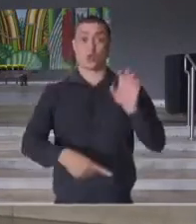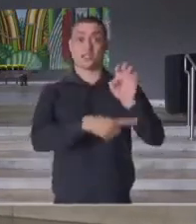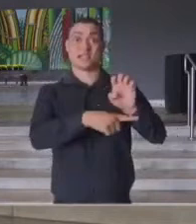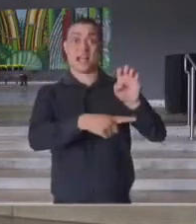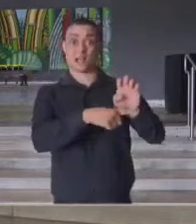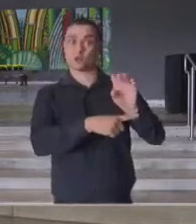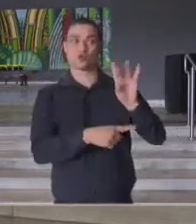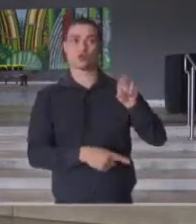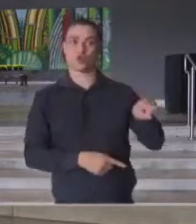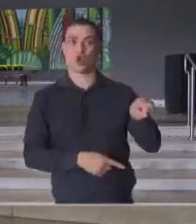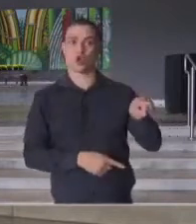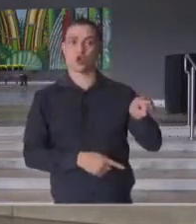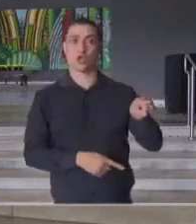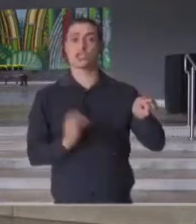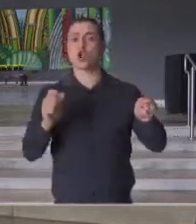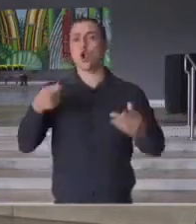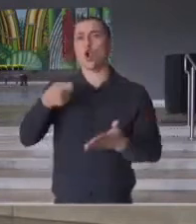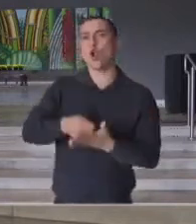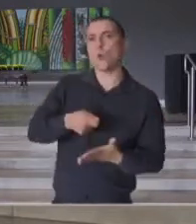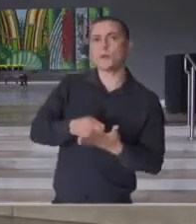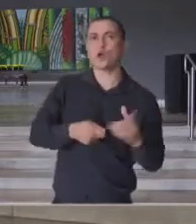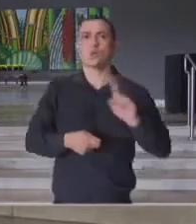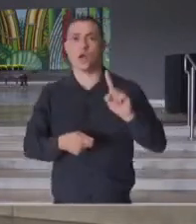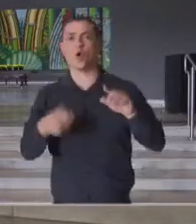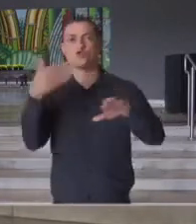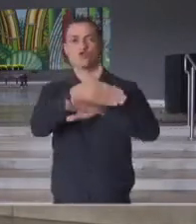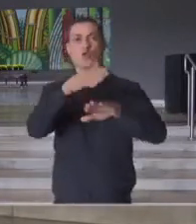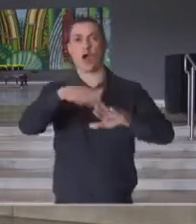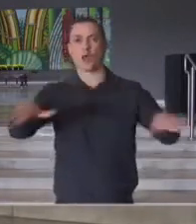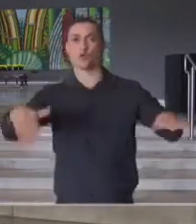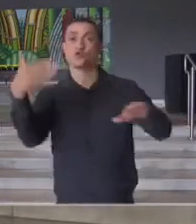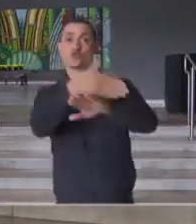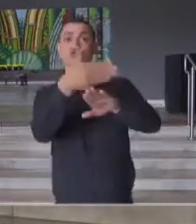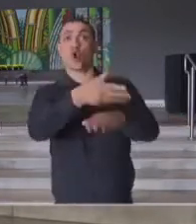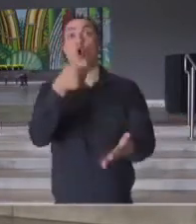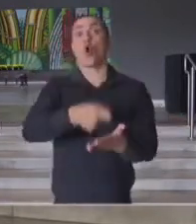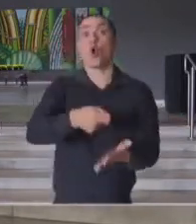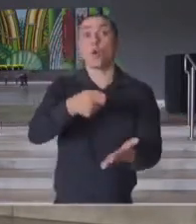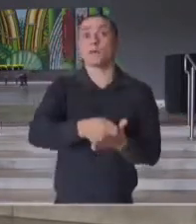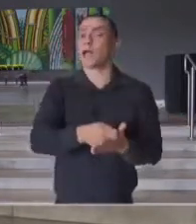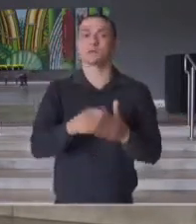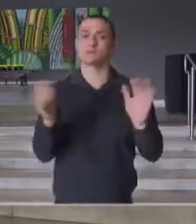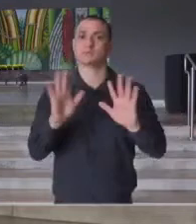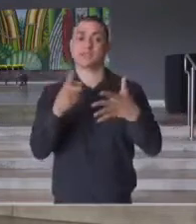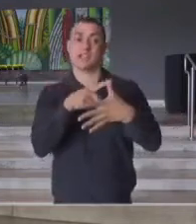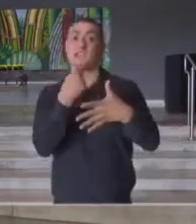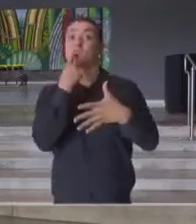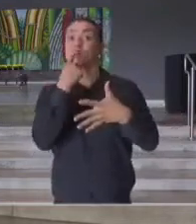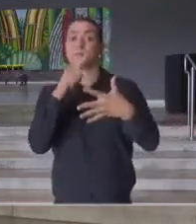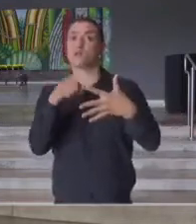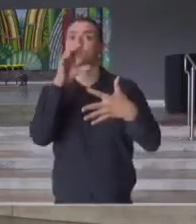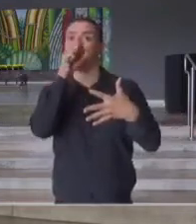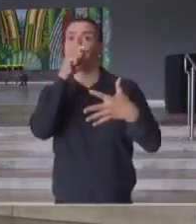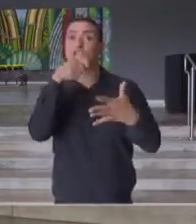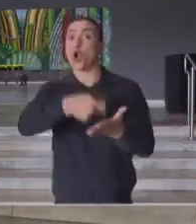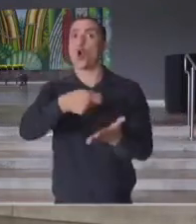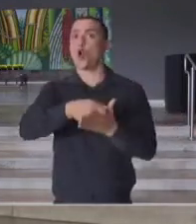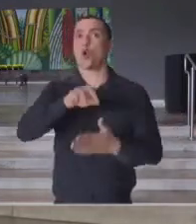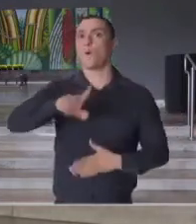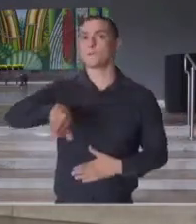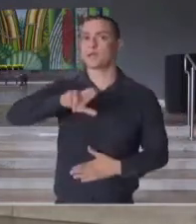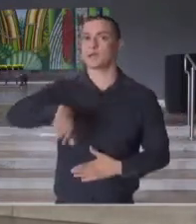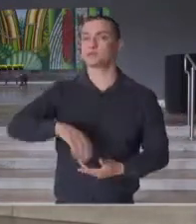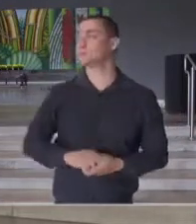uma regra da obrigatoriedade em relação à frequência dos alunos na bandeira vermelha e na bandeira laranja. Então, pode